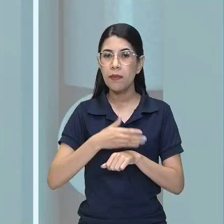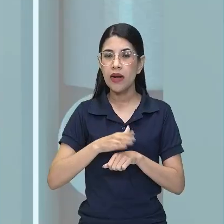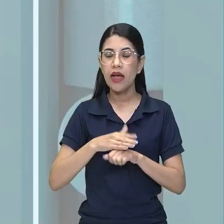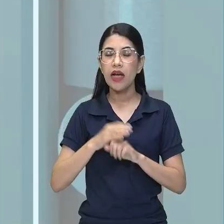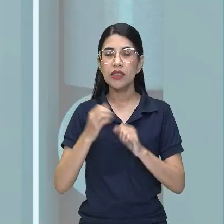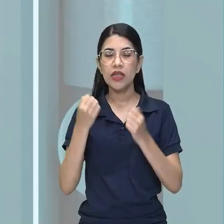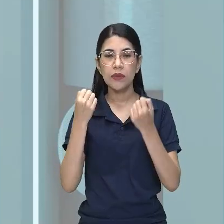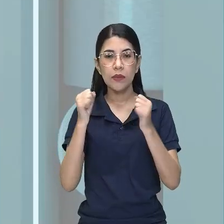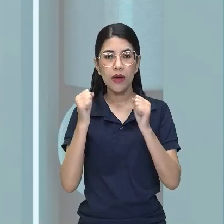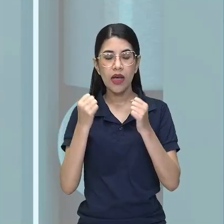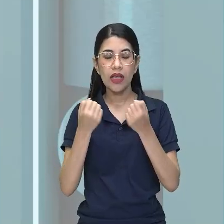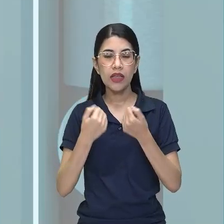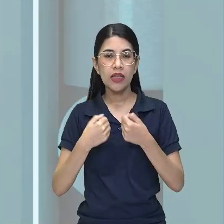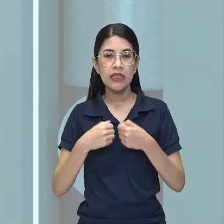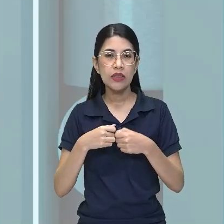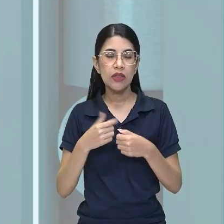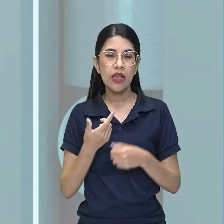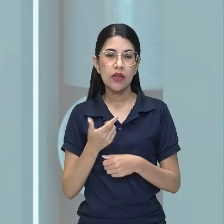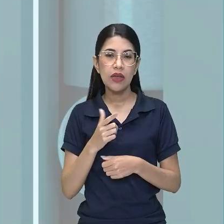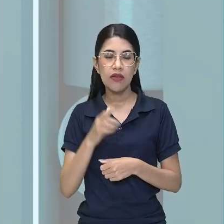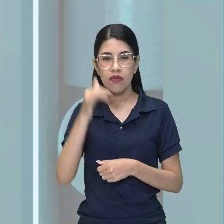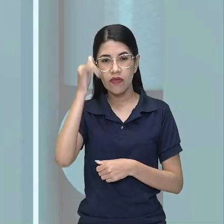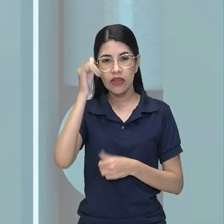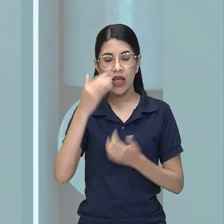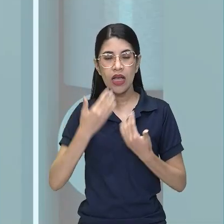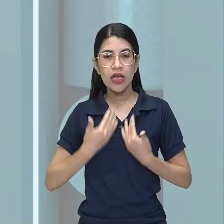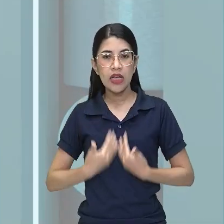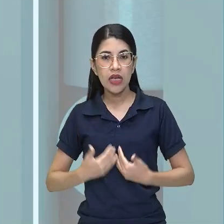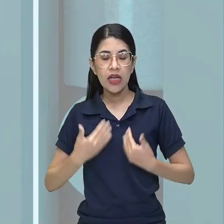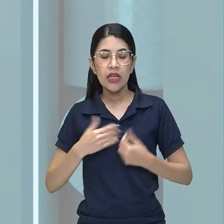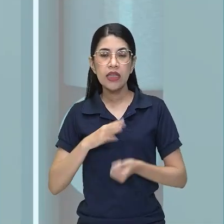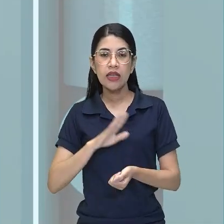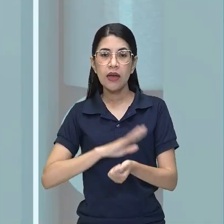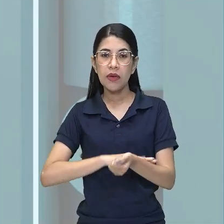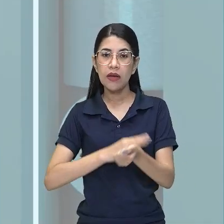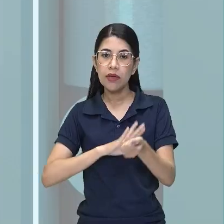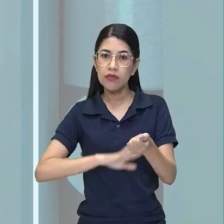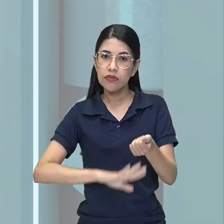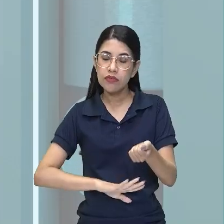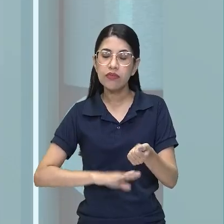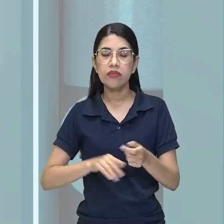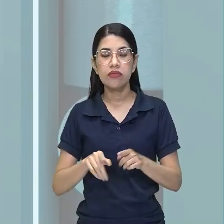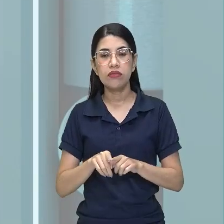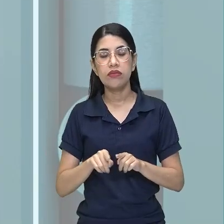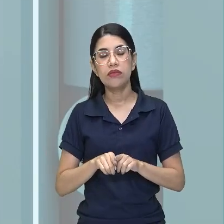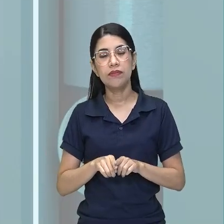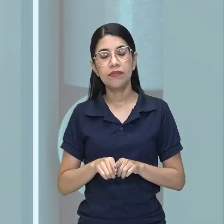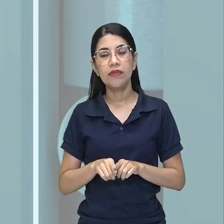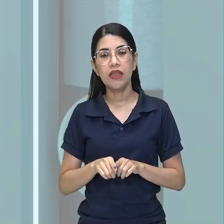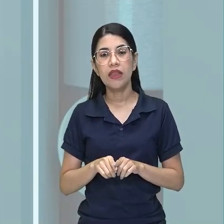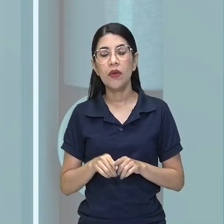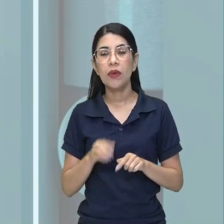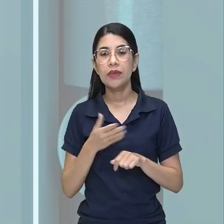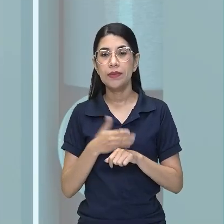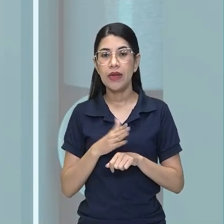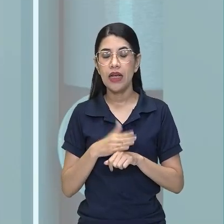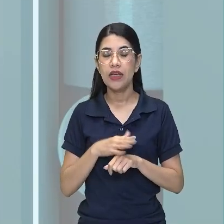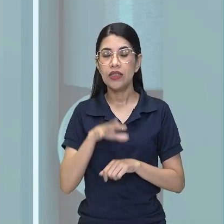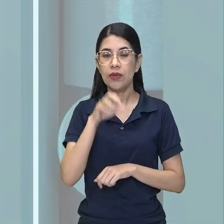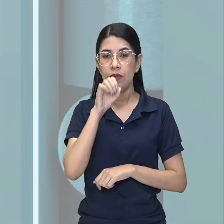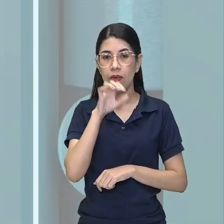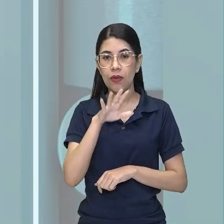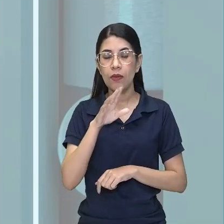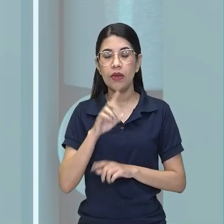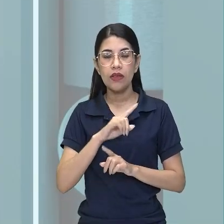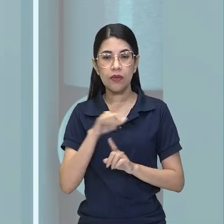demais ofegante, passando mal, pressão baixando, tá certo? Então, os exercícios aeróbicos, eles servem para